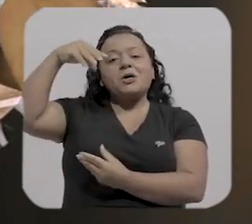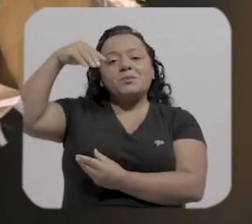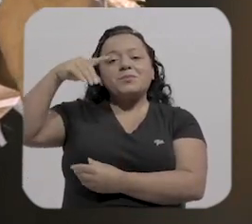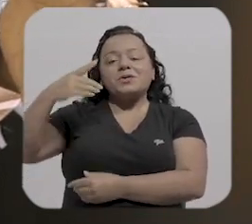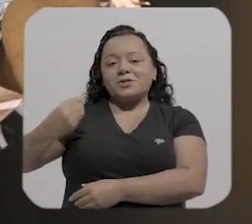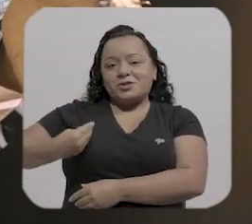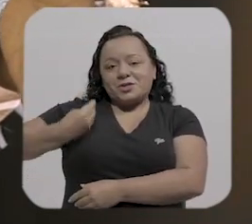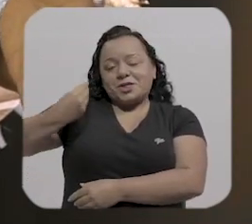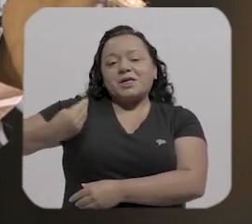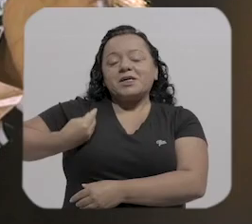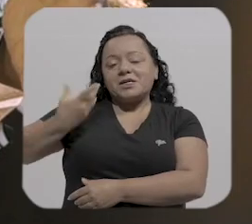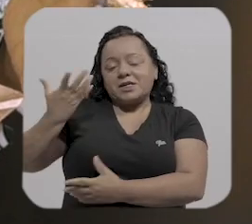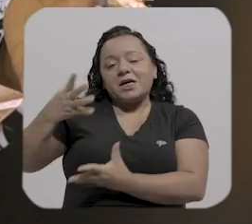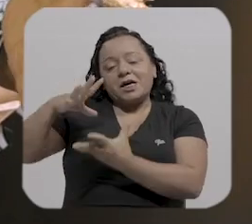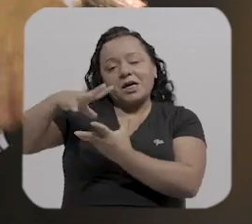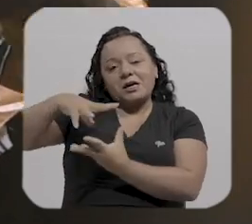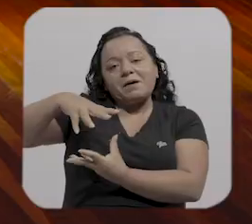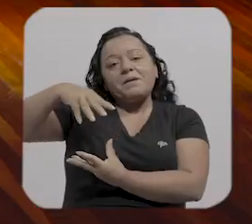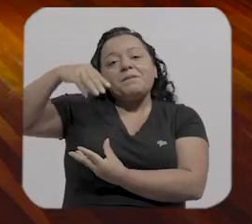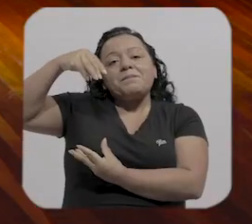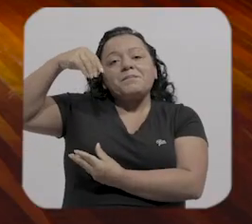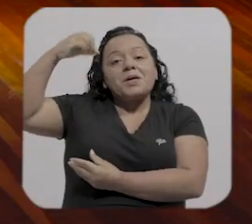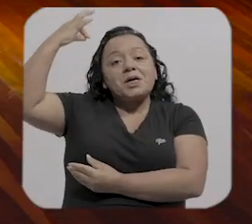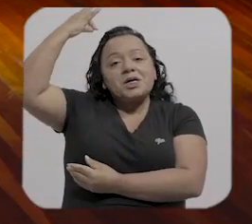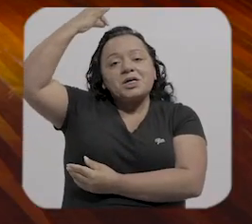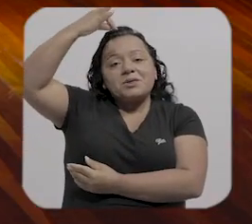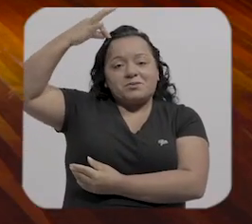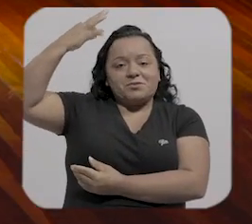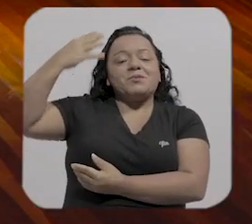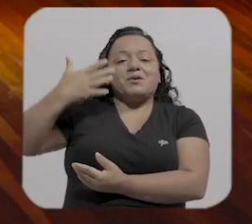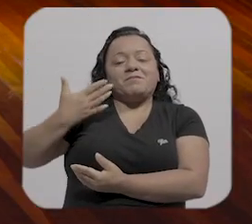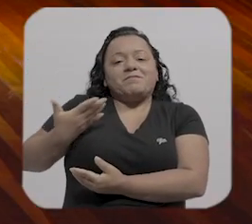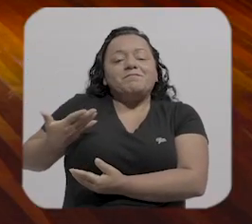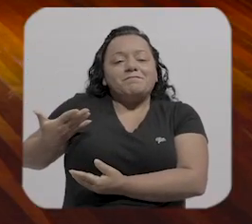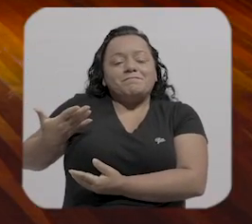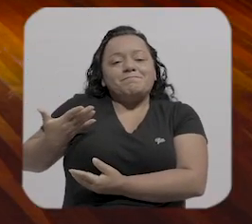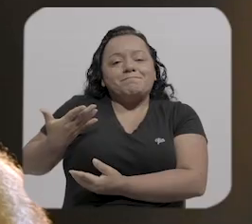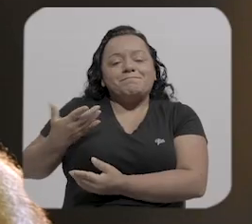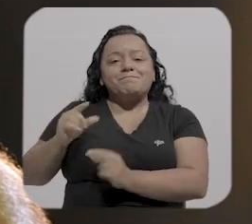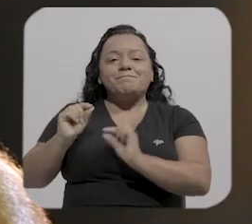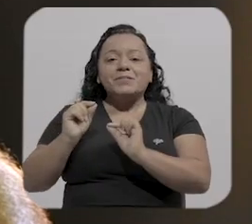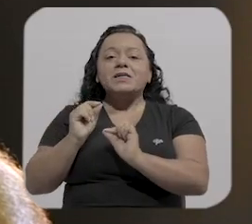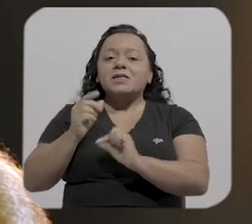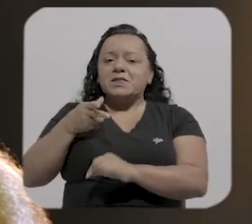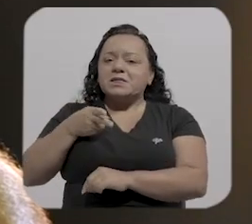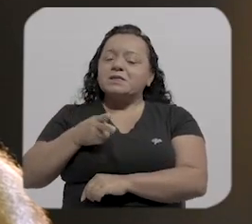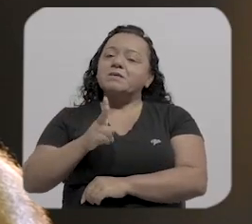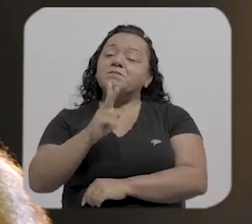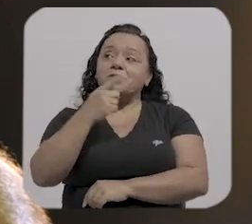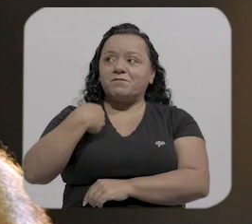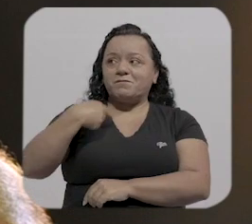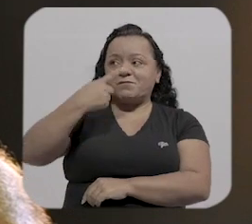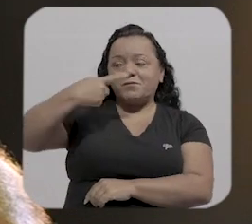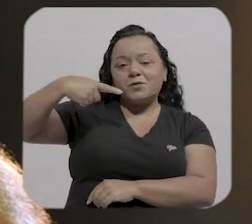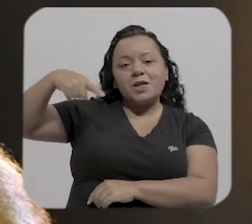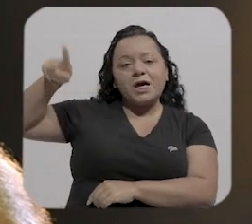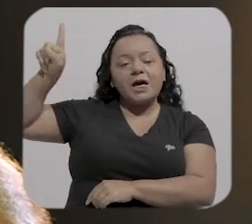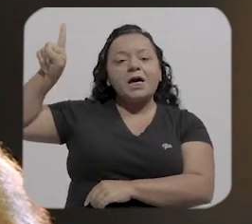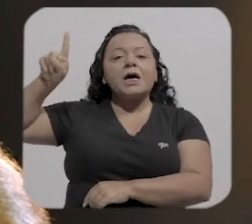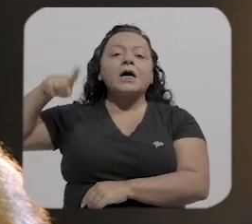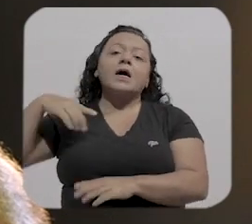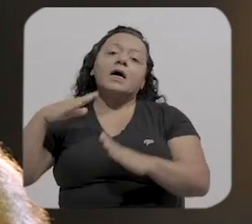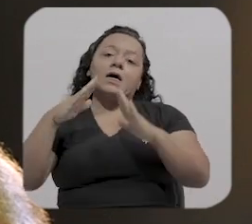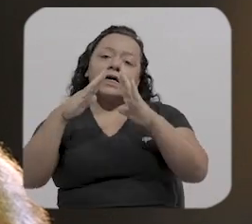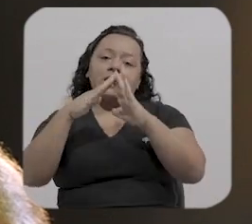ainda, né? Isso é uma questão espiritual, eu acho que deve ser uma questão espiritual já, né? É tanto que sempre eu vou à igreja, eu peço